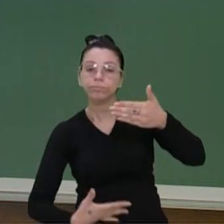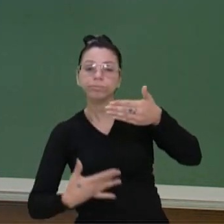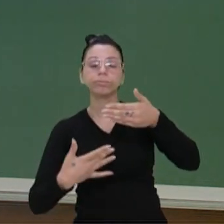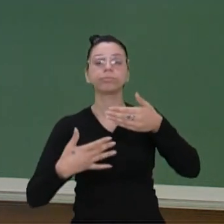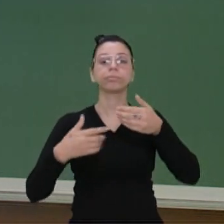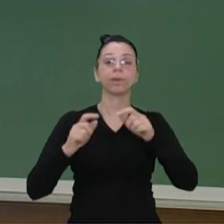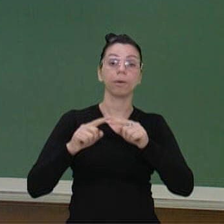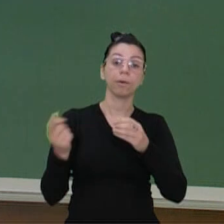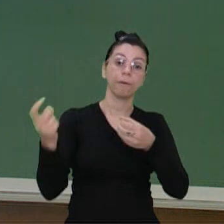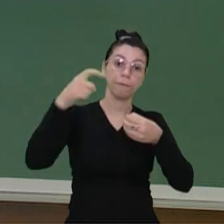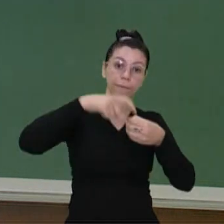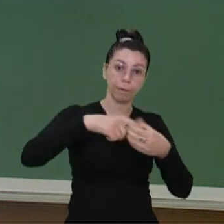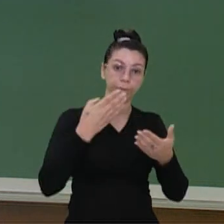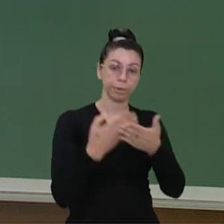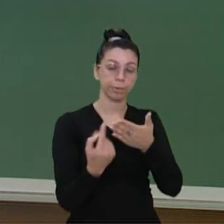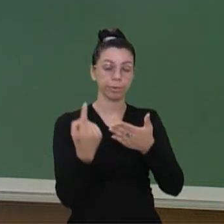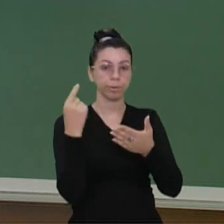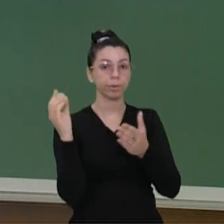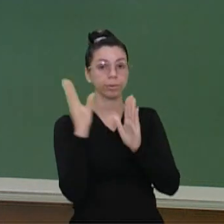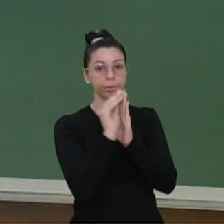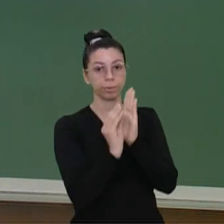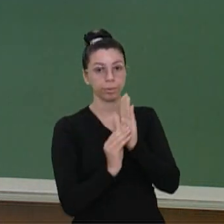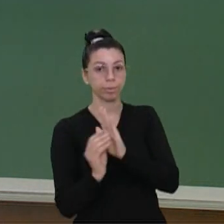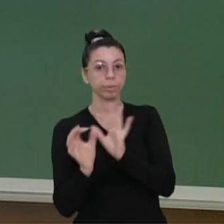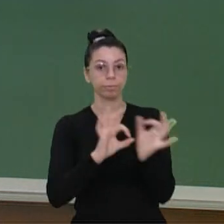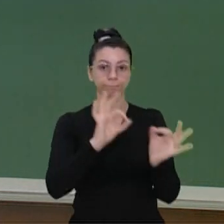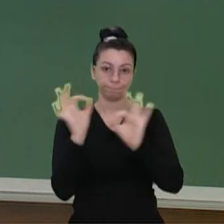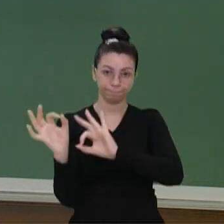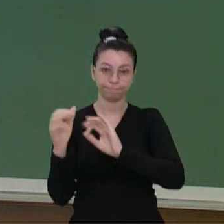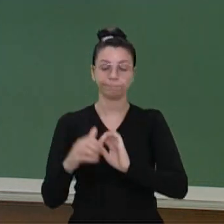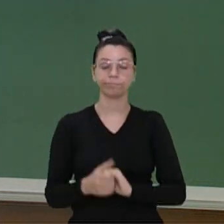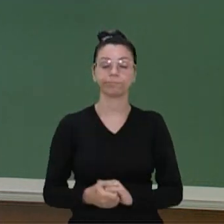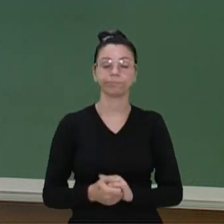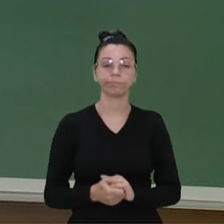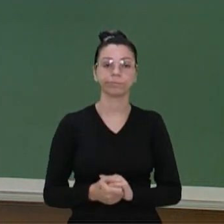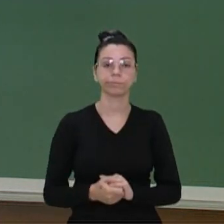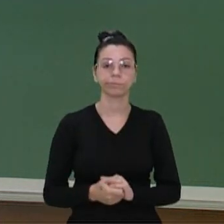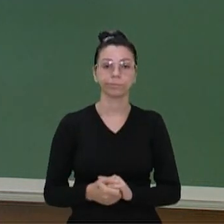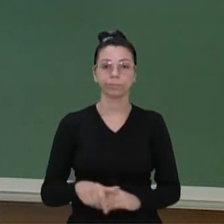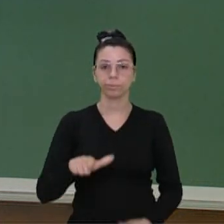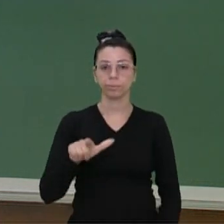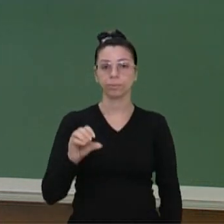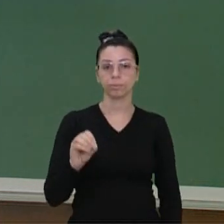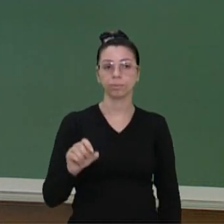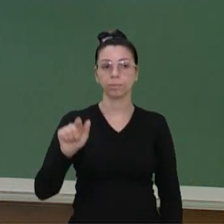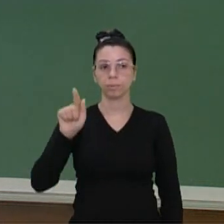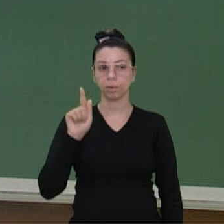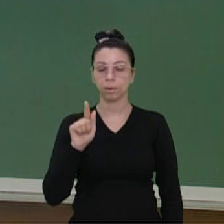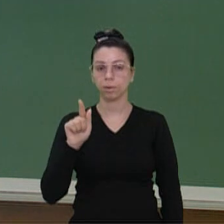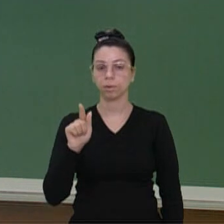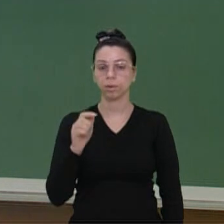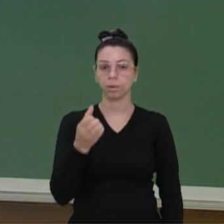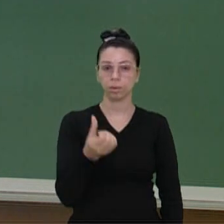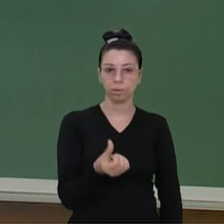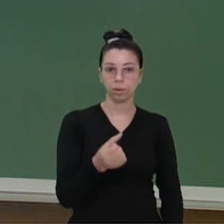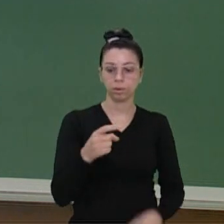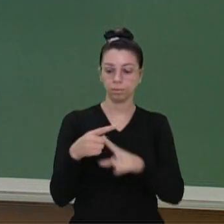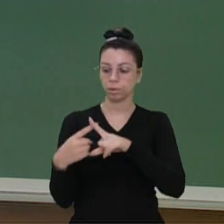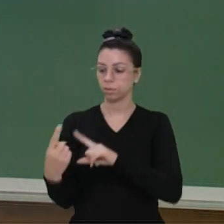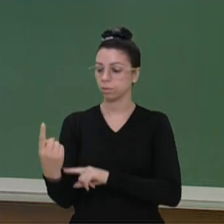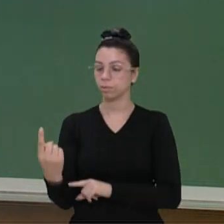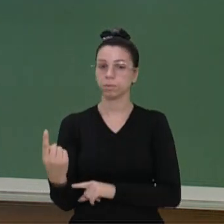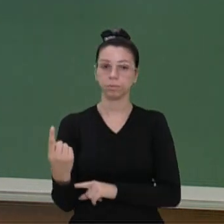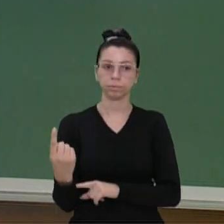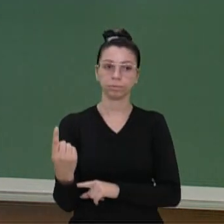Então, volta na aula anterior e revisa o conteúdo. Log de 8 na base 8 é 1, então 6 vezes 1, a gente